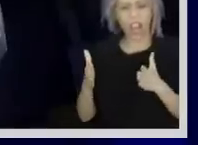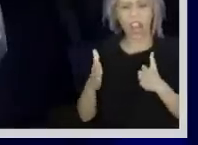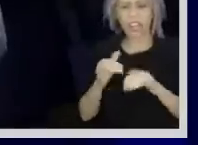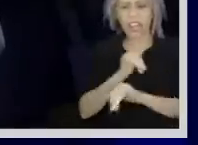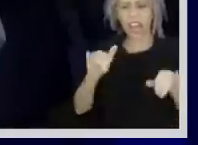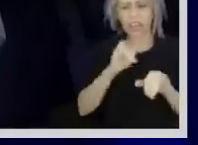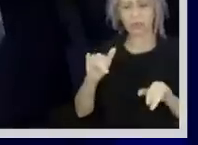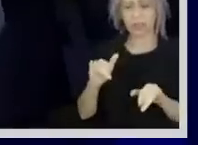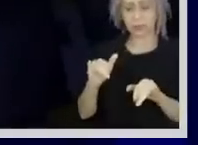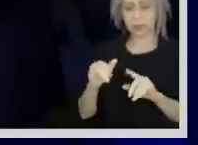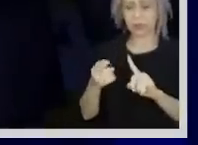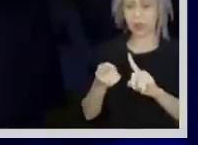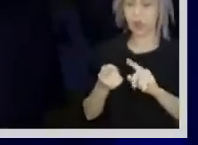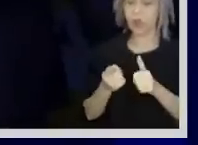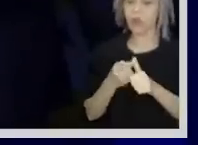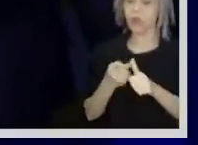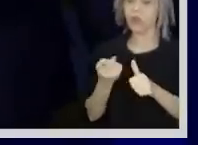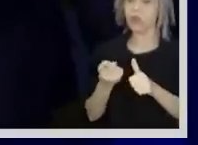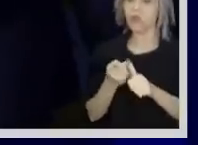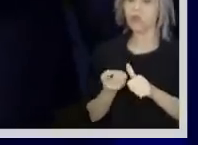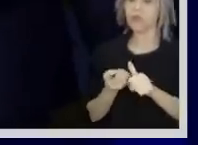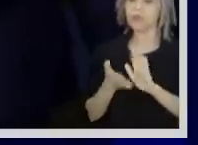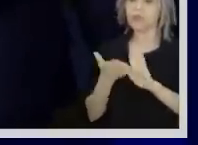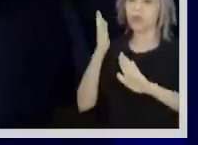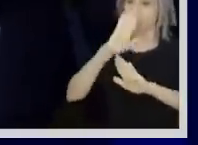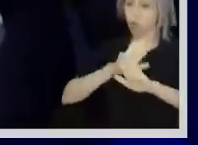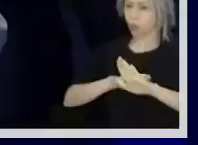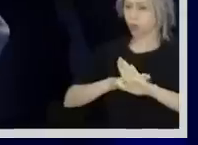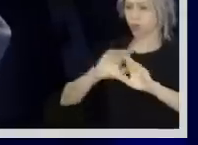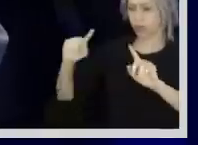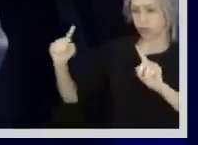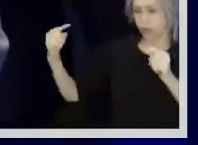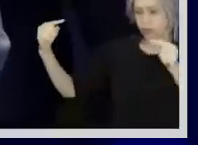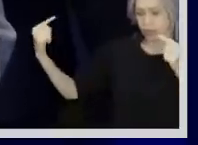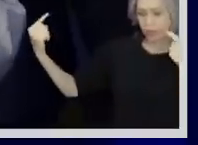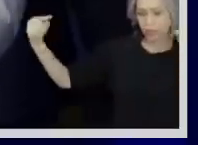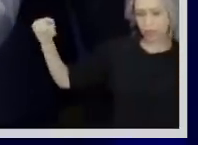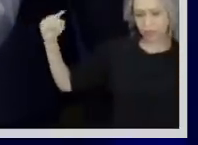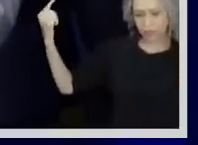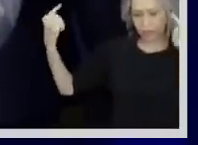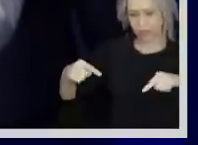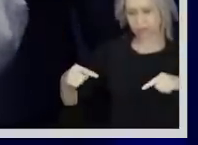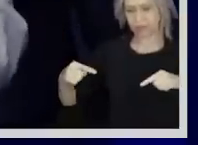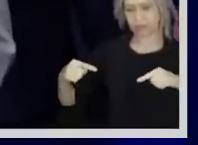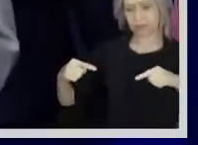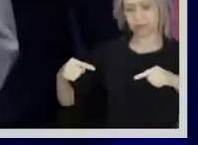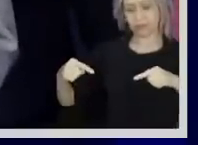PT. Com certeza, com certeza. Mas me chama a atenção, Rodolfo, eu queria falar, já que estamos falando... Eu falei falando... isso, a Adriane fez assim,